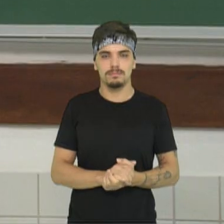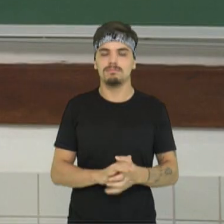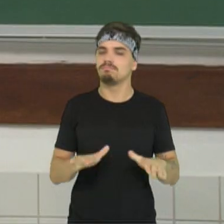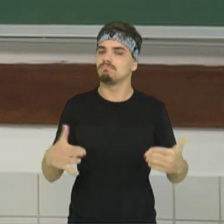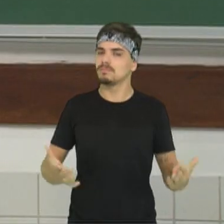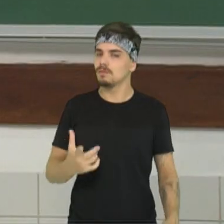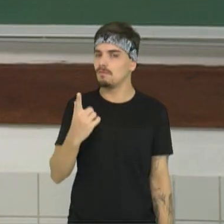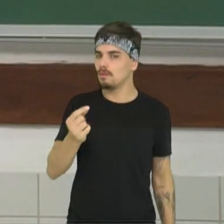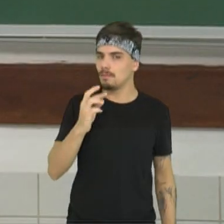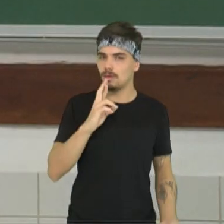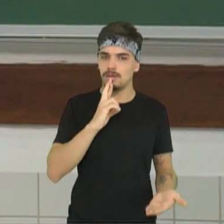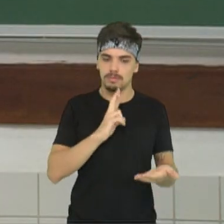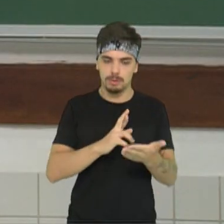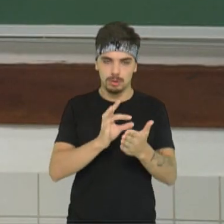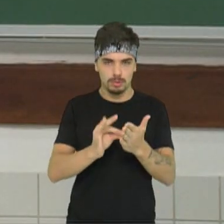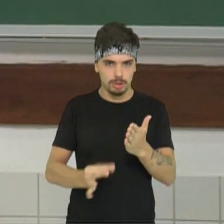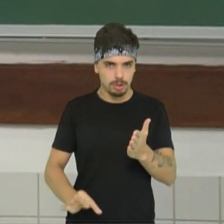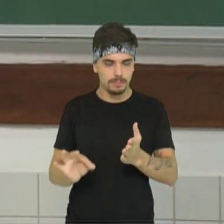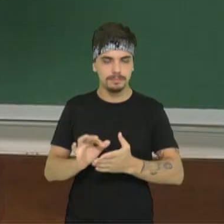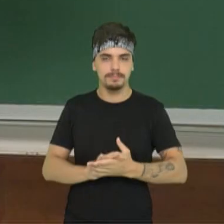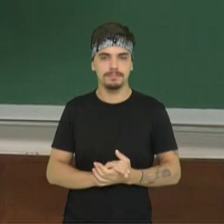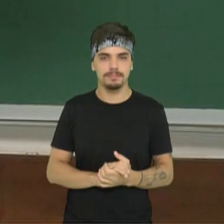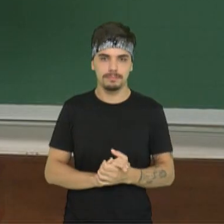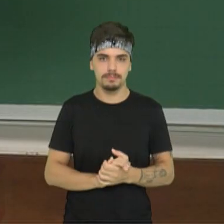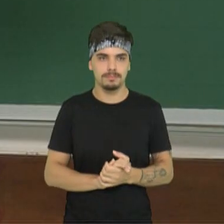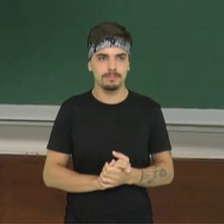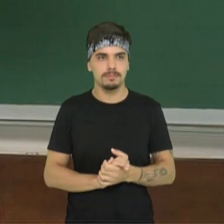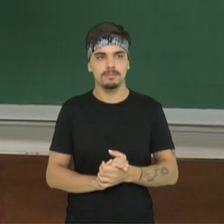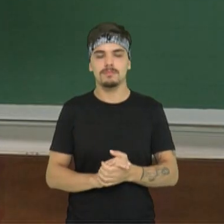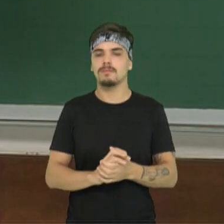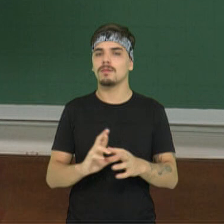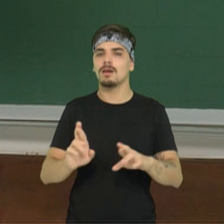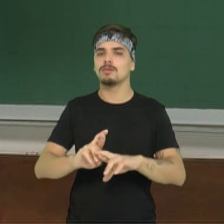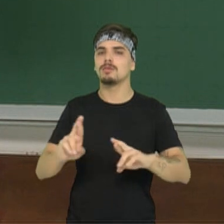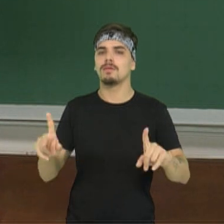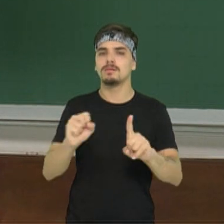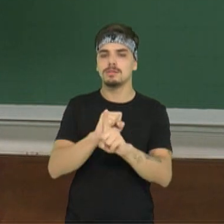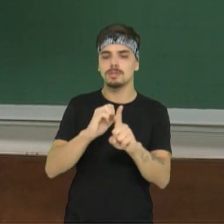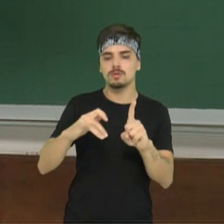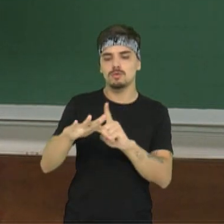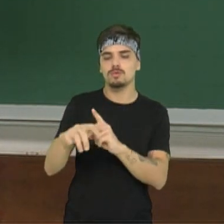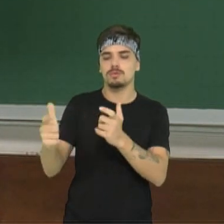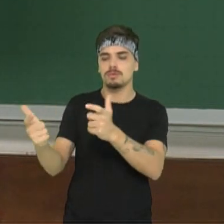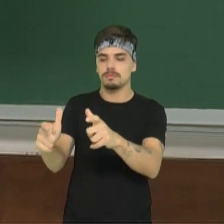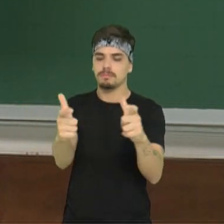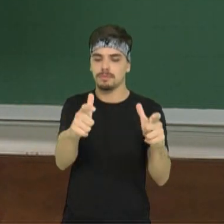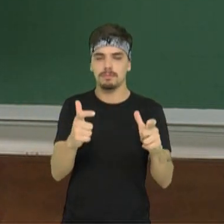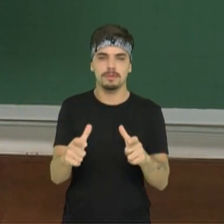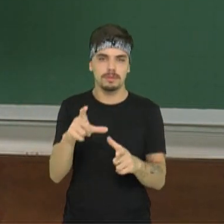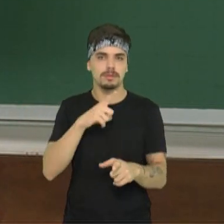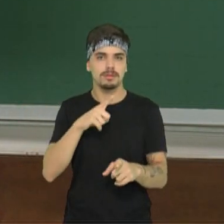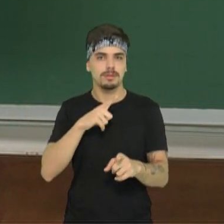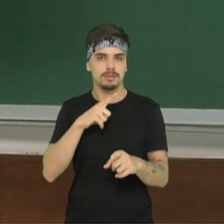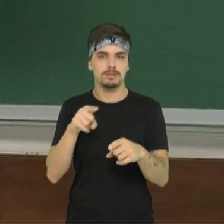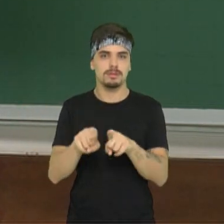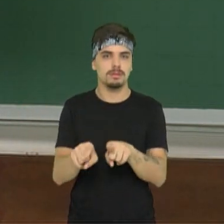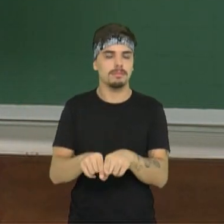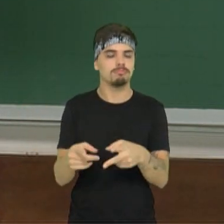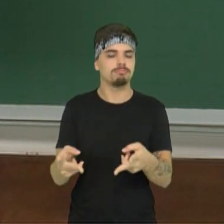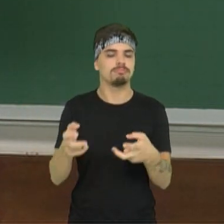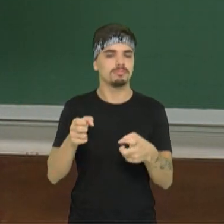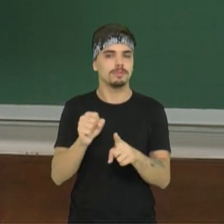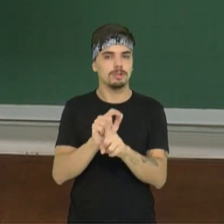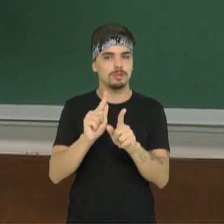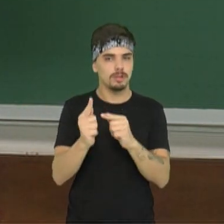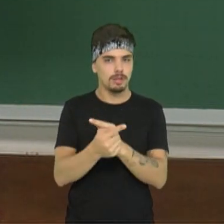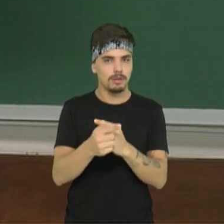Então vamos lá, pessoal, a correção do nosso segundo questionário. As diferenças socioespaciais, além dos aspectos geográficos presentes,